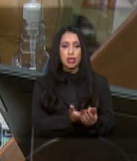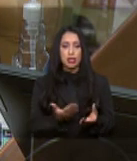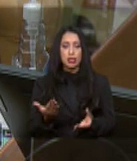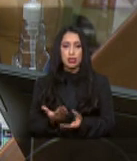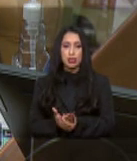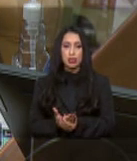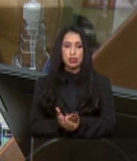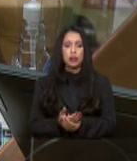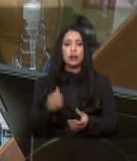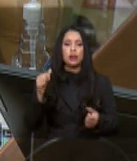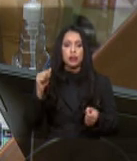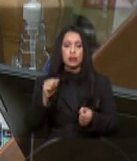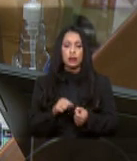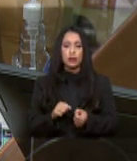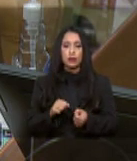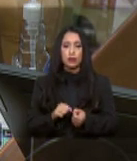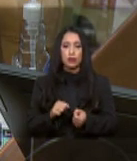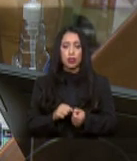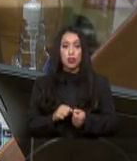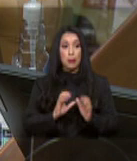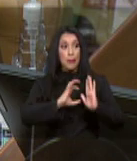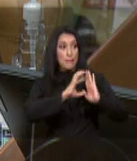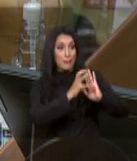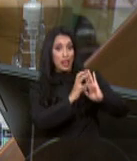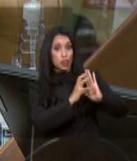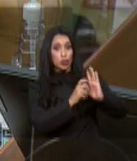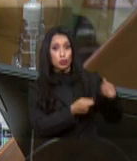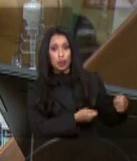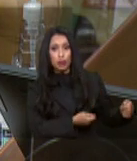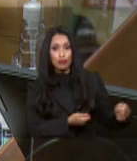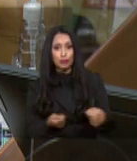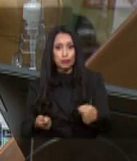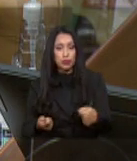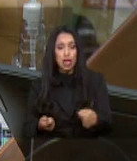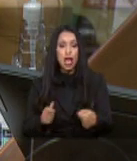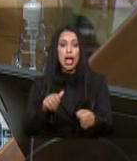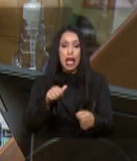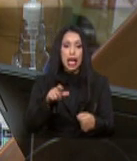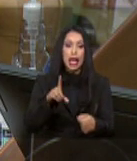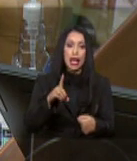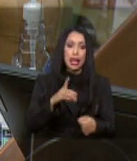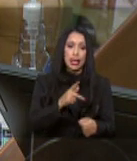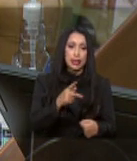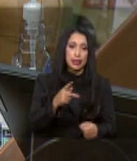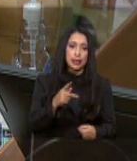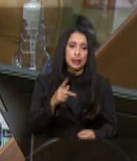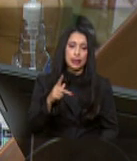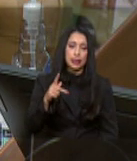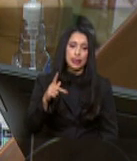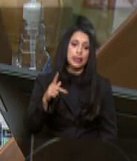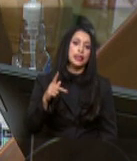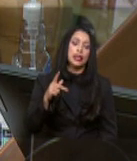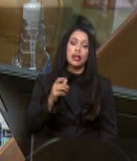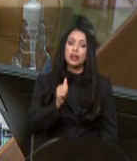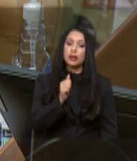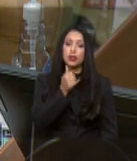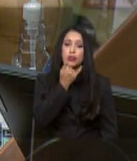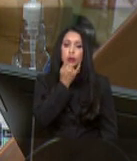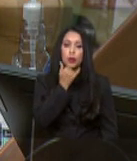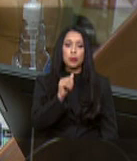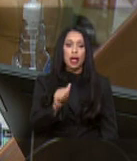foram ajuizadas por partidos políticos. A ação direta de inconstitucionalidade por omissão é do